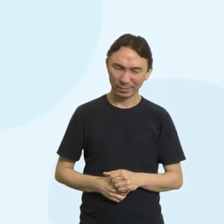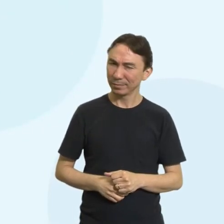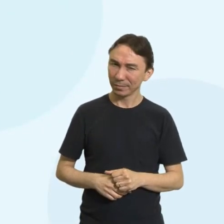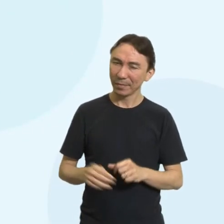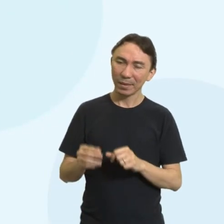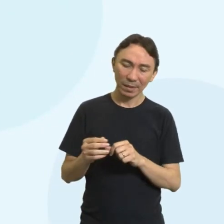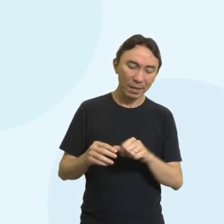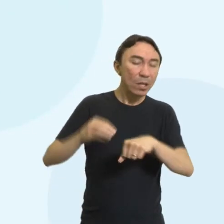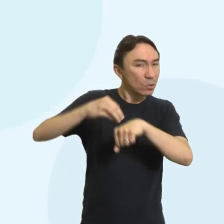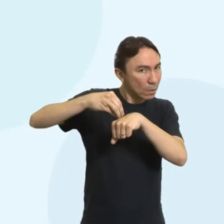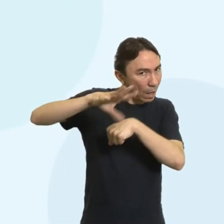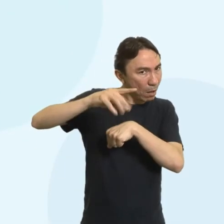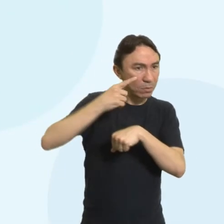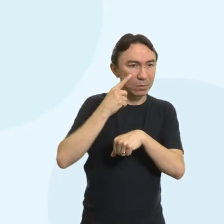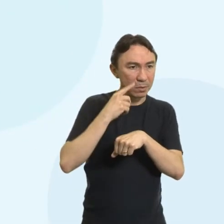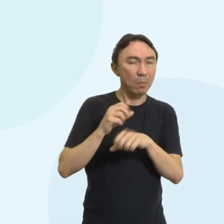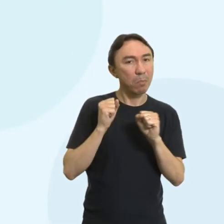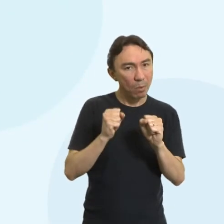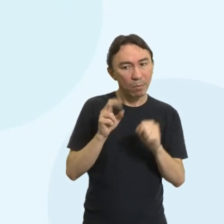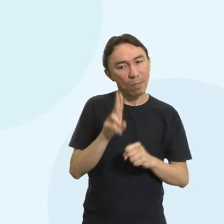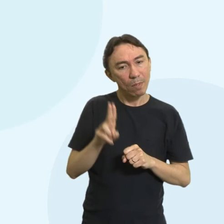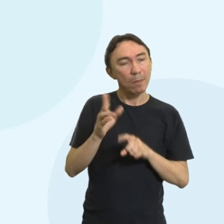esse desdobramento, tá?